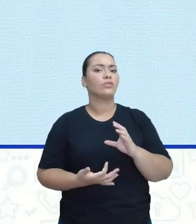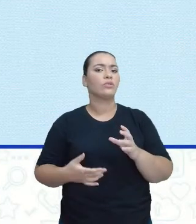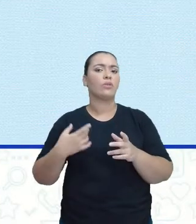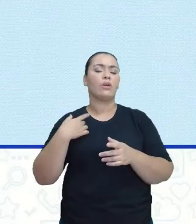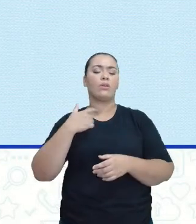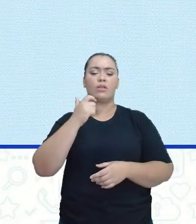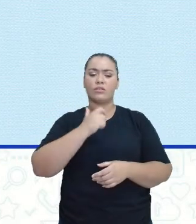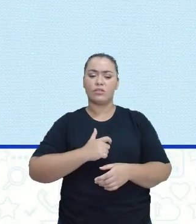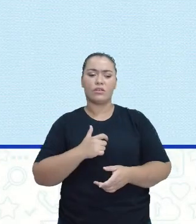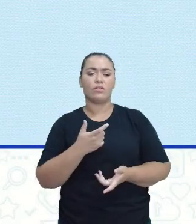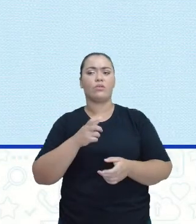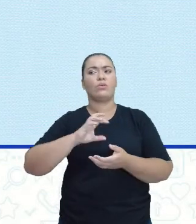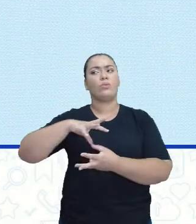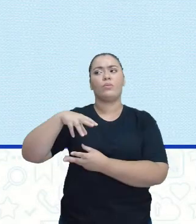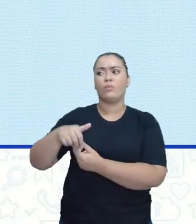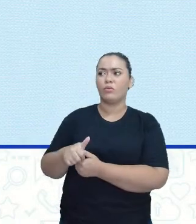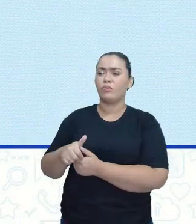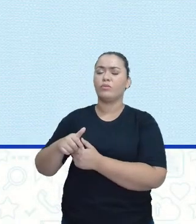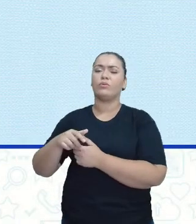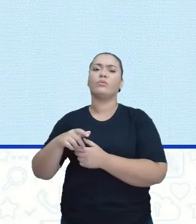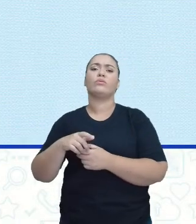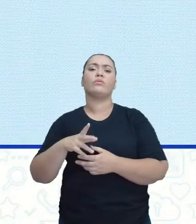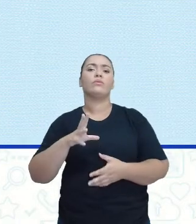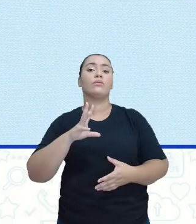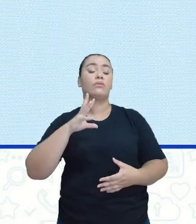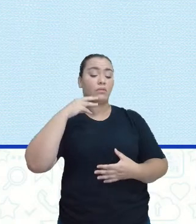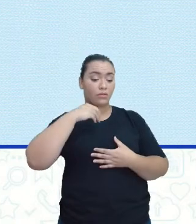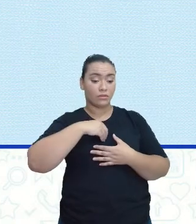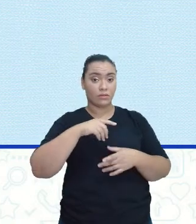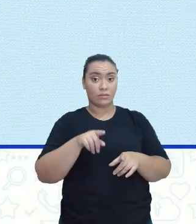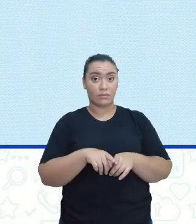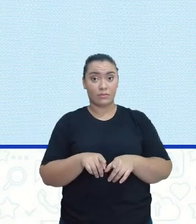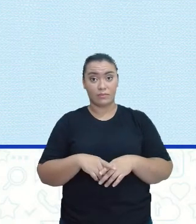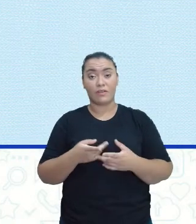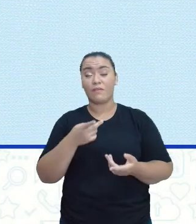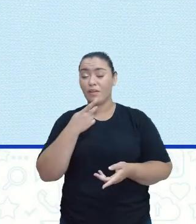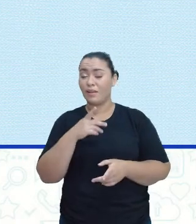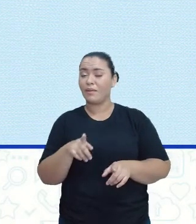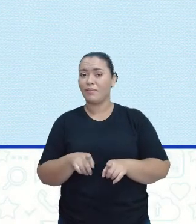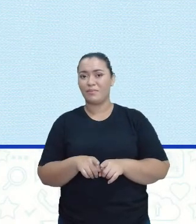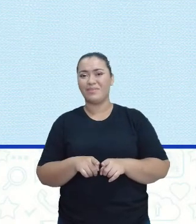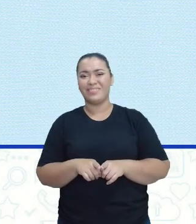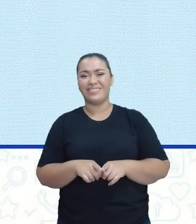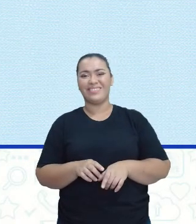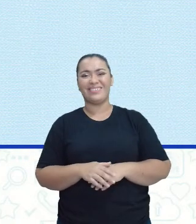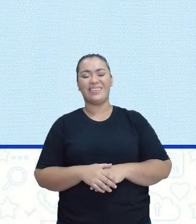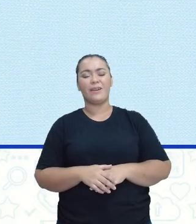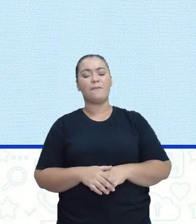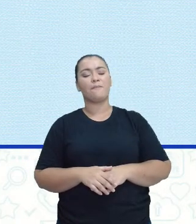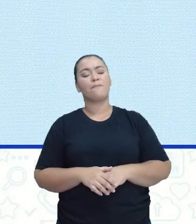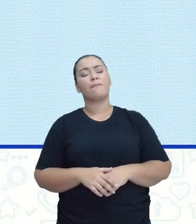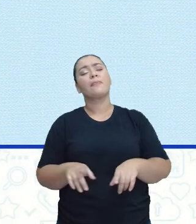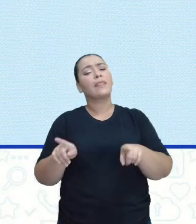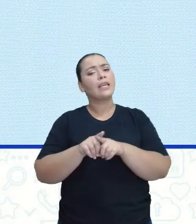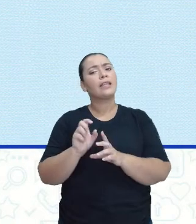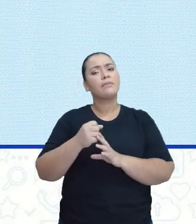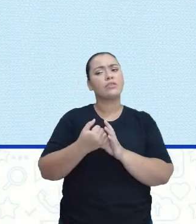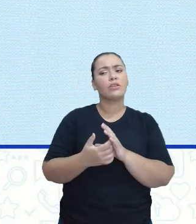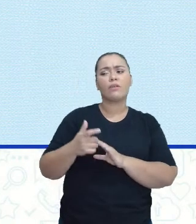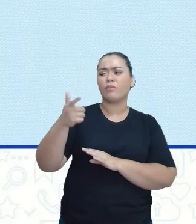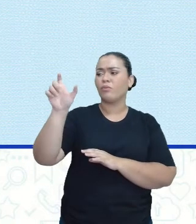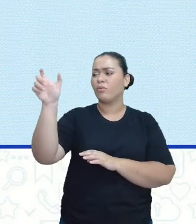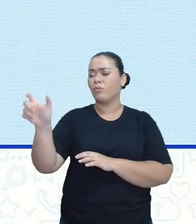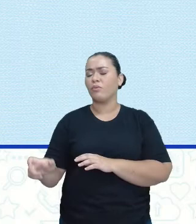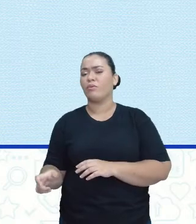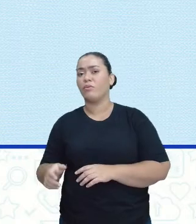nós mesmos, a gente descreve a si mesmo. A nós mesmos e a si mesmo é a mesma coisa, gente. A gente descreve o outro. Sabe quando vocês